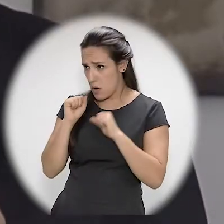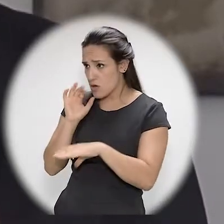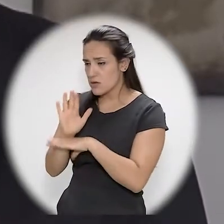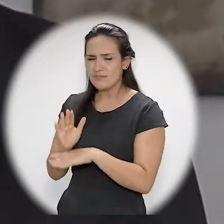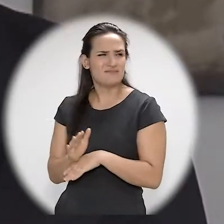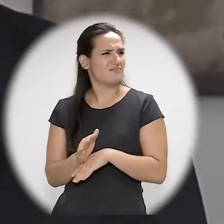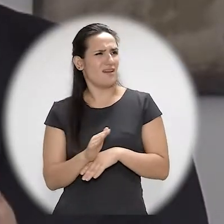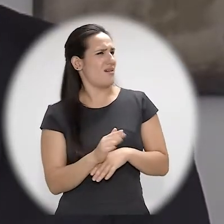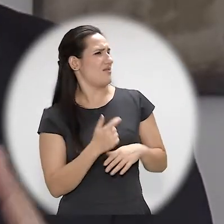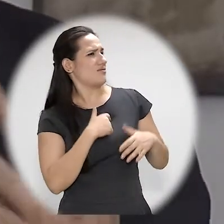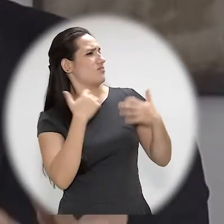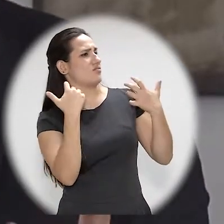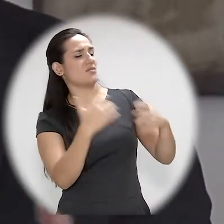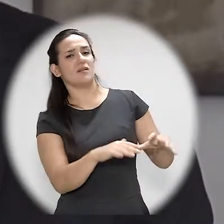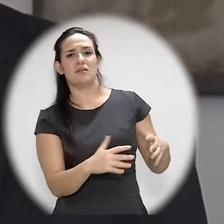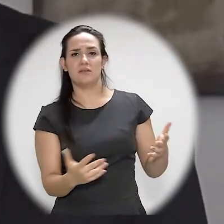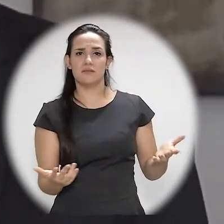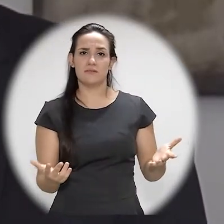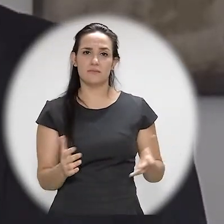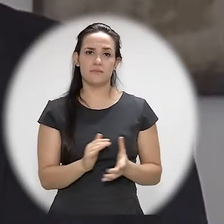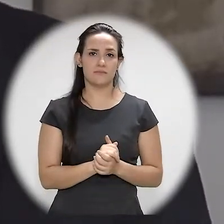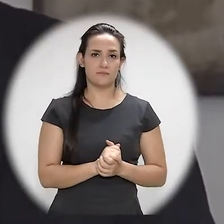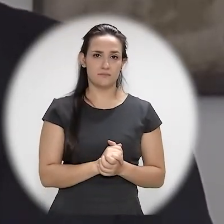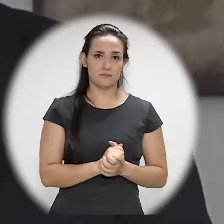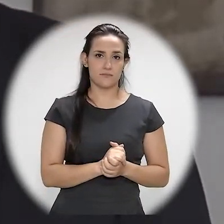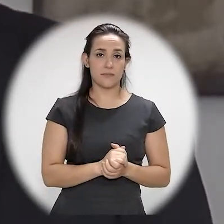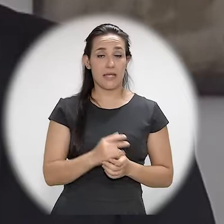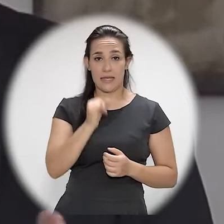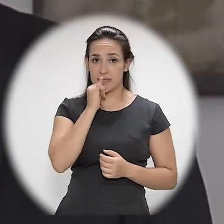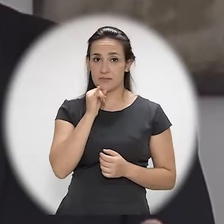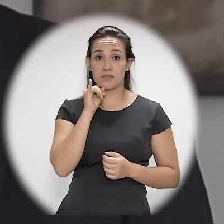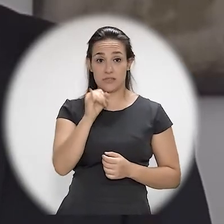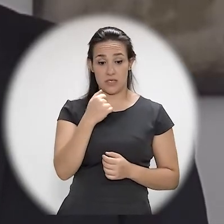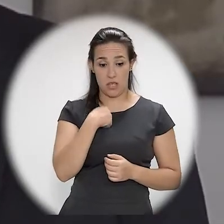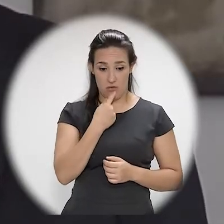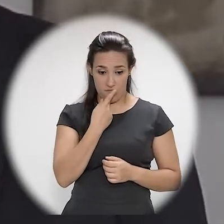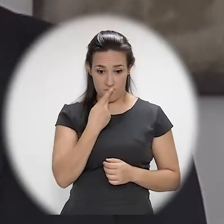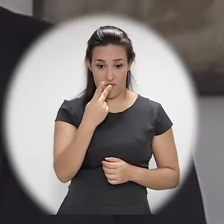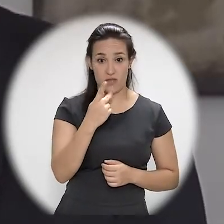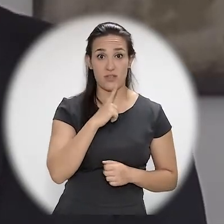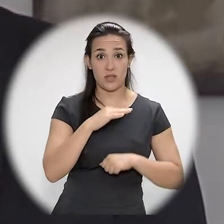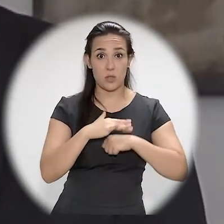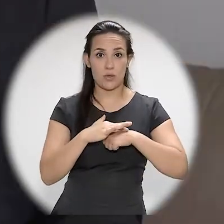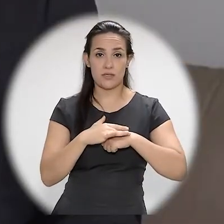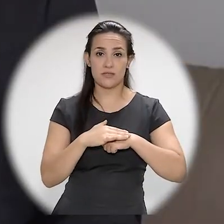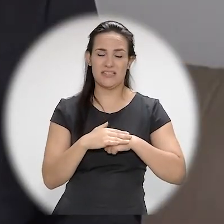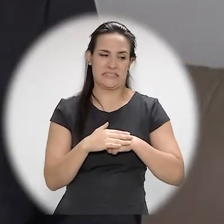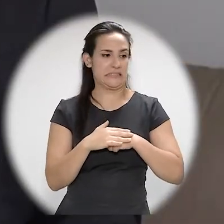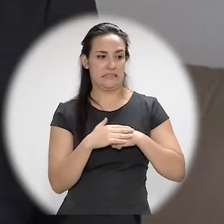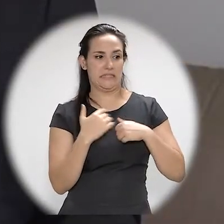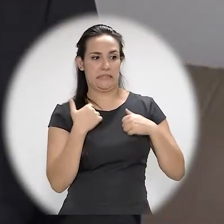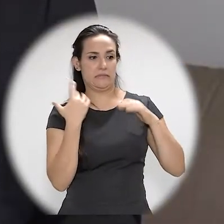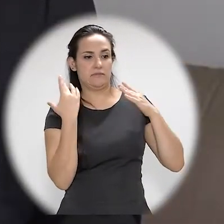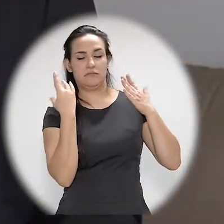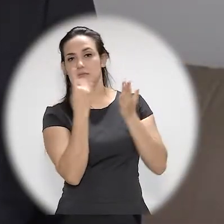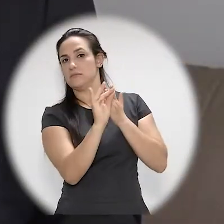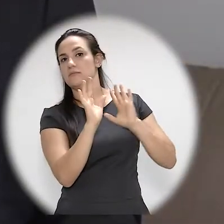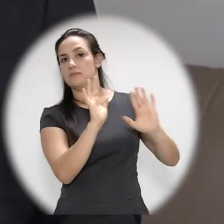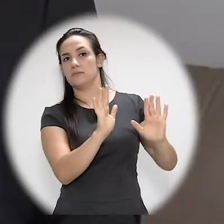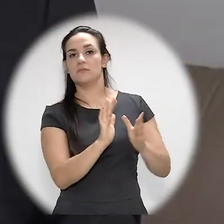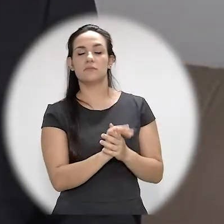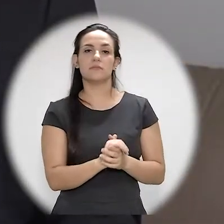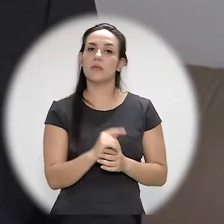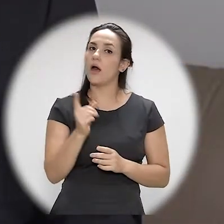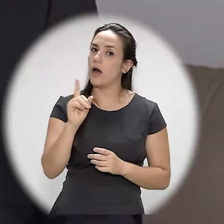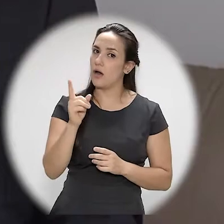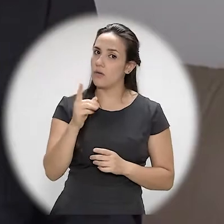Negam possibilidade de crescimento dentro do emprego se alguém vai dizer que tem algum quadro psiquiátrico. Os profissionais precisam entender